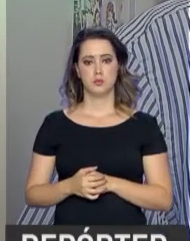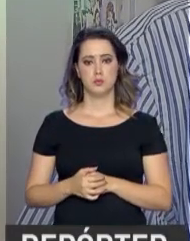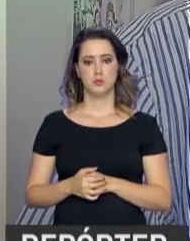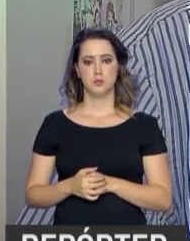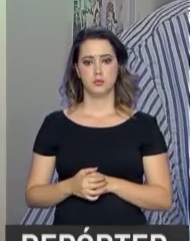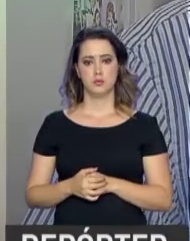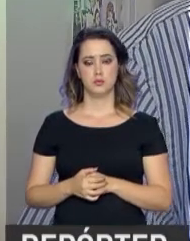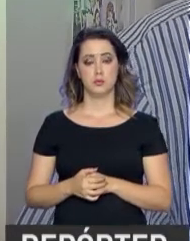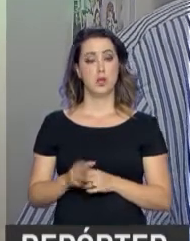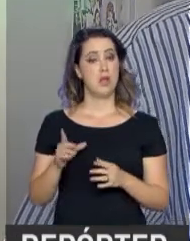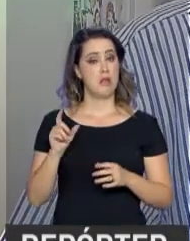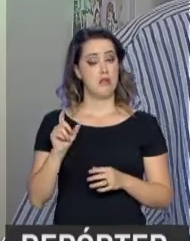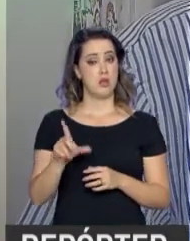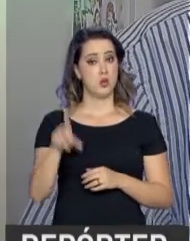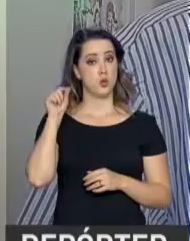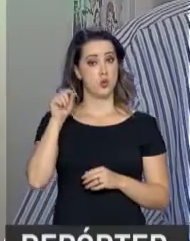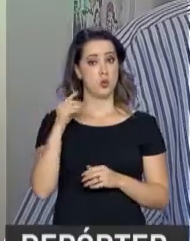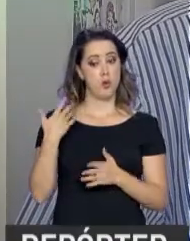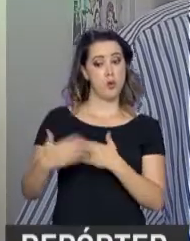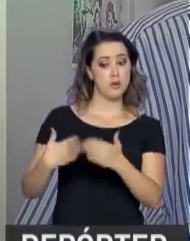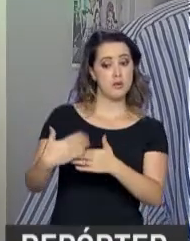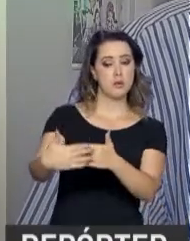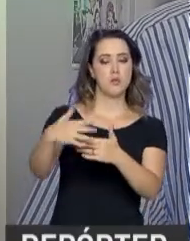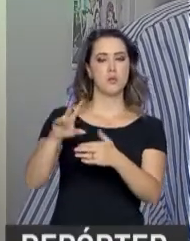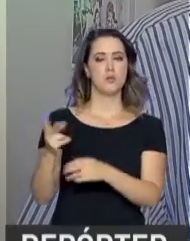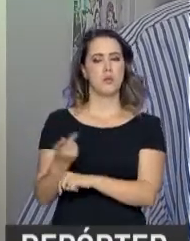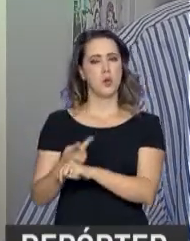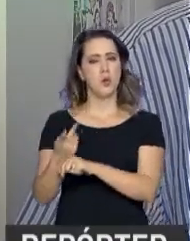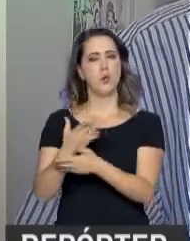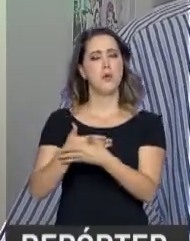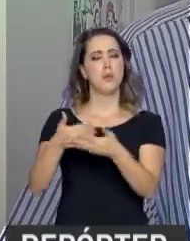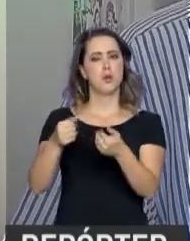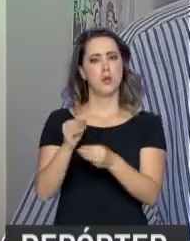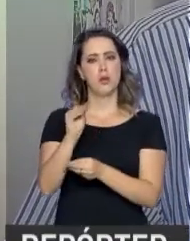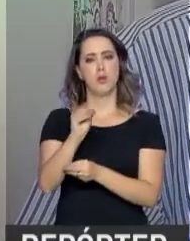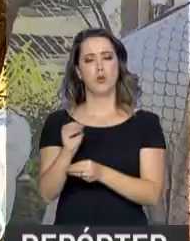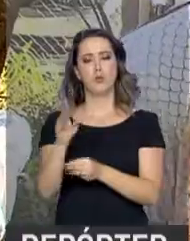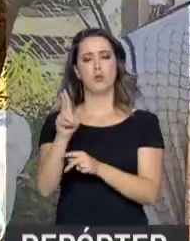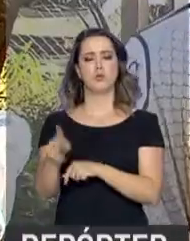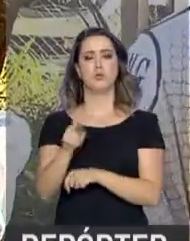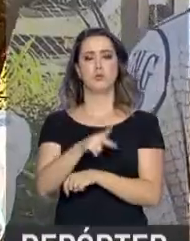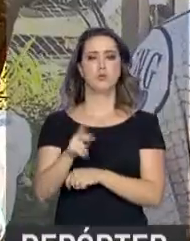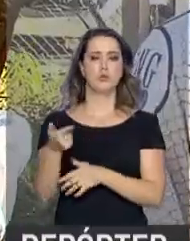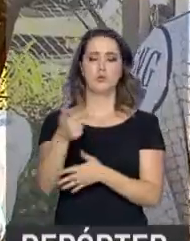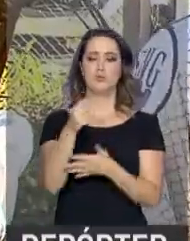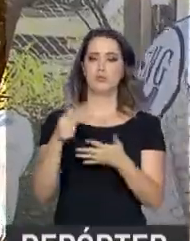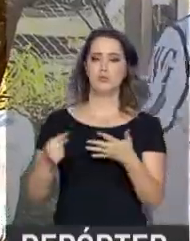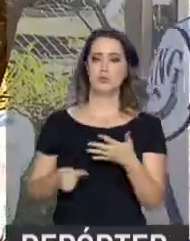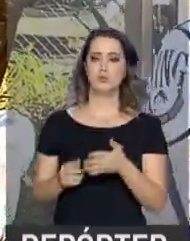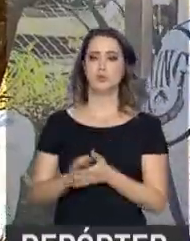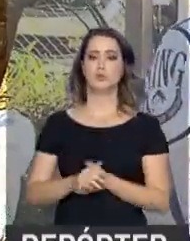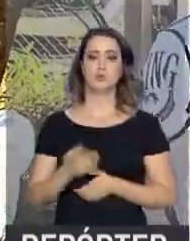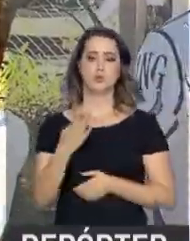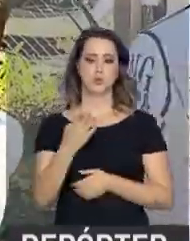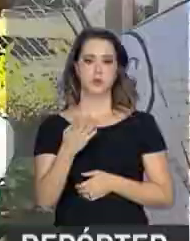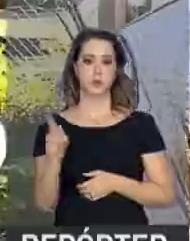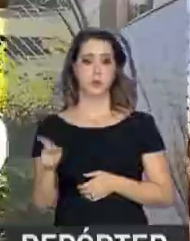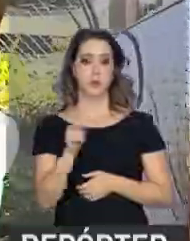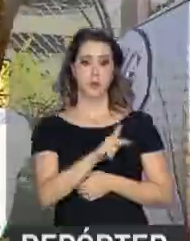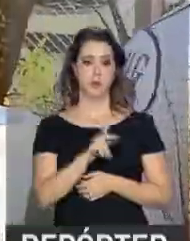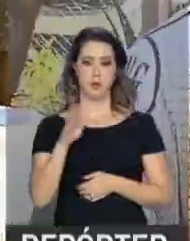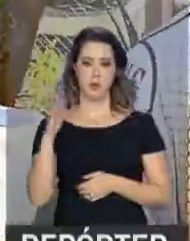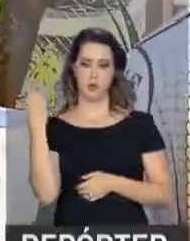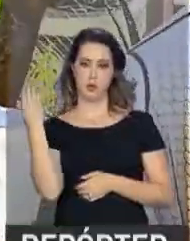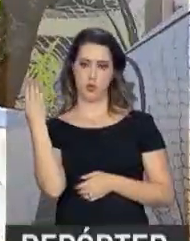que que busquem essa valorização é de outras formas o professor leonardo de biologia dessa